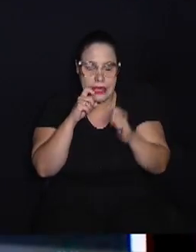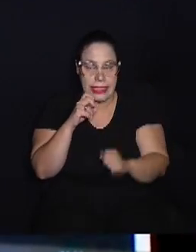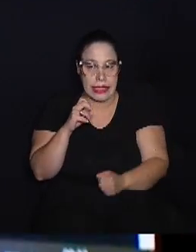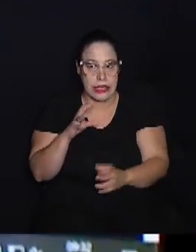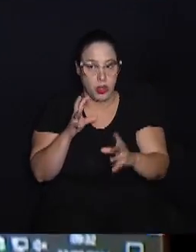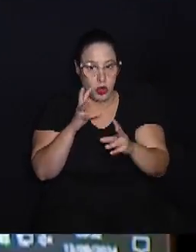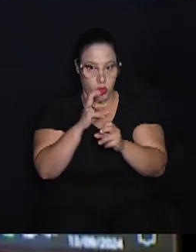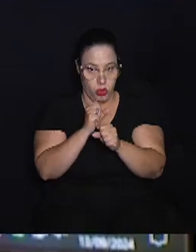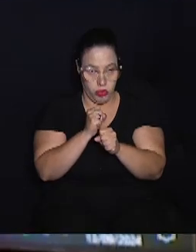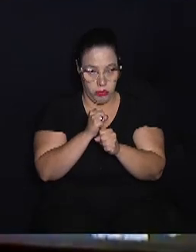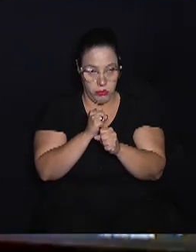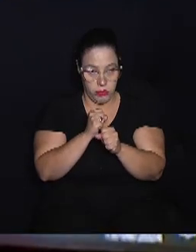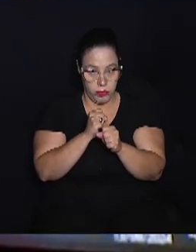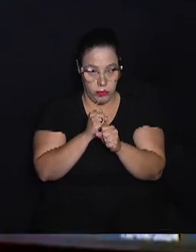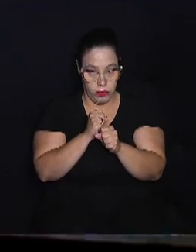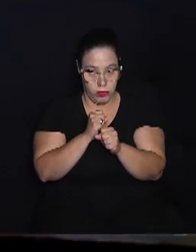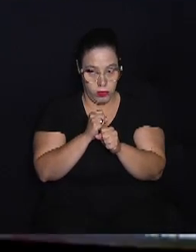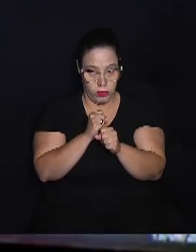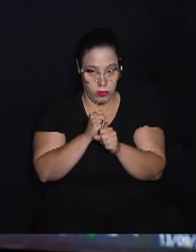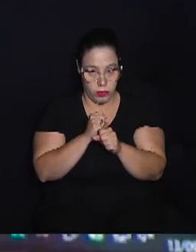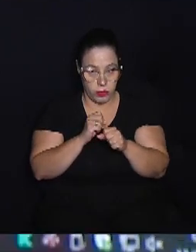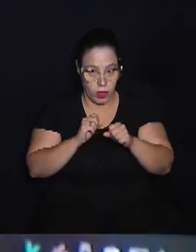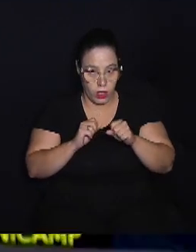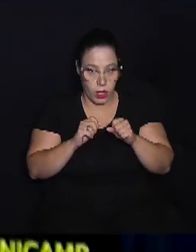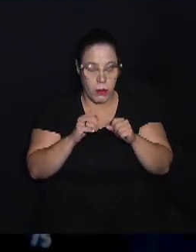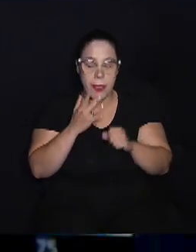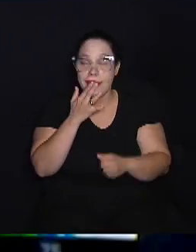mapa, e essas áreas mais